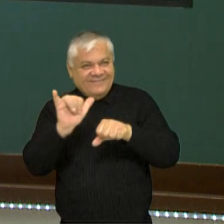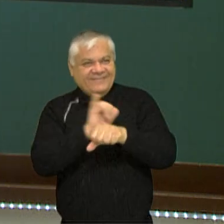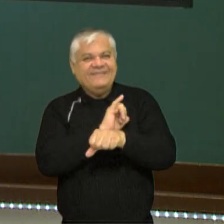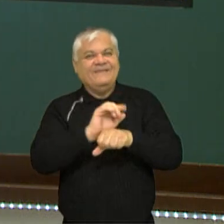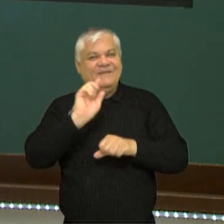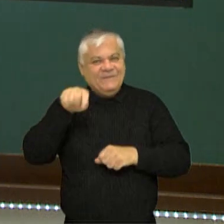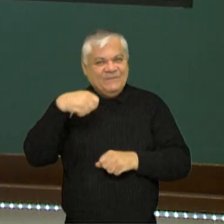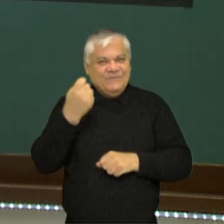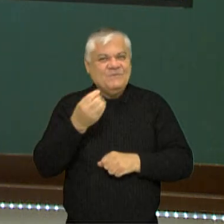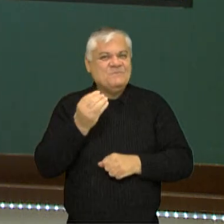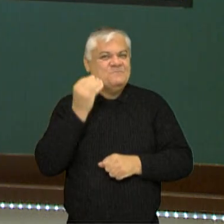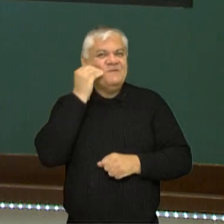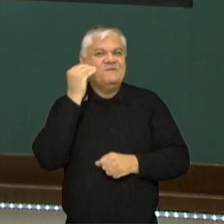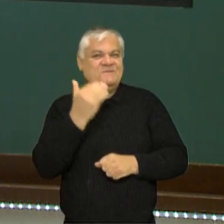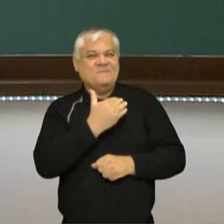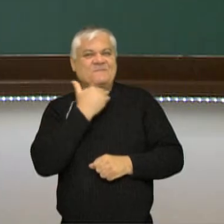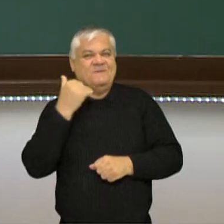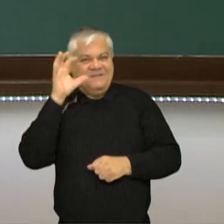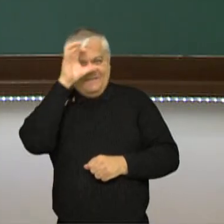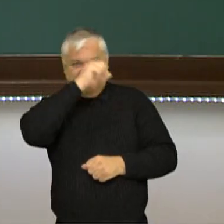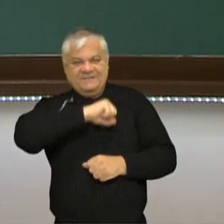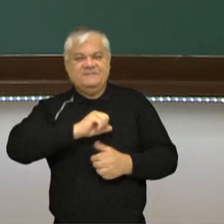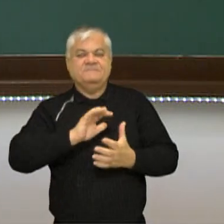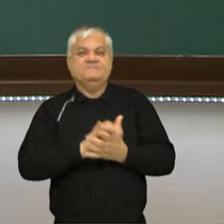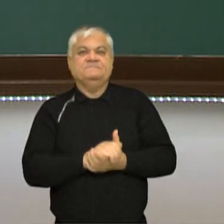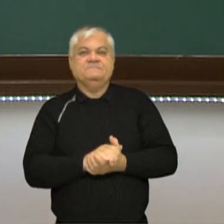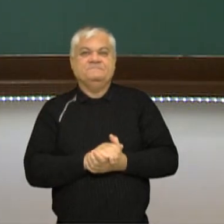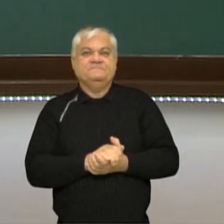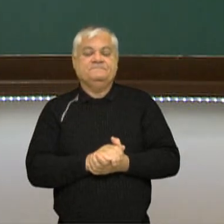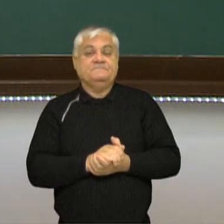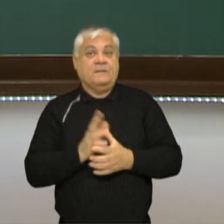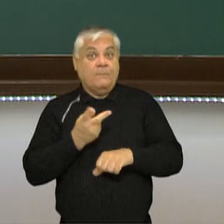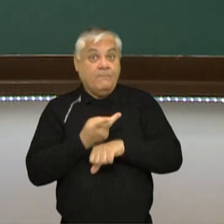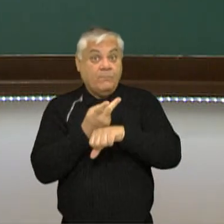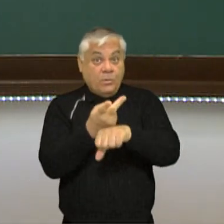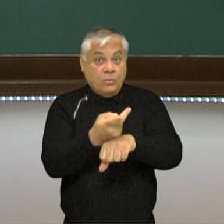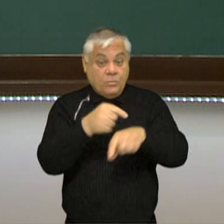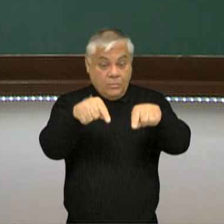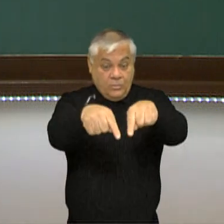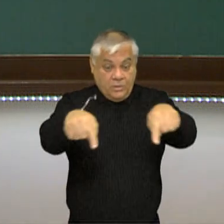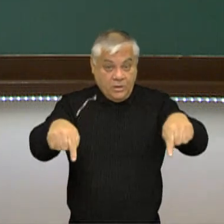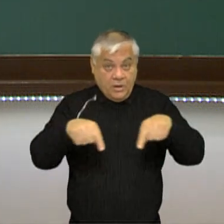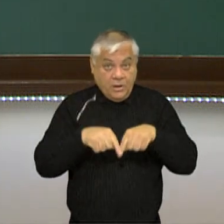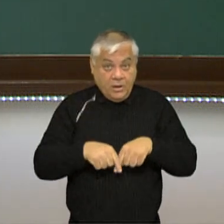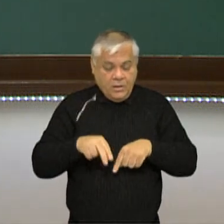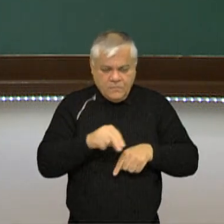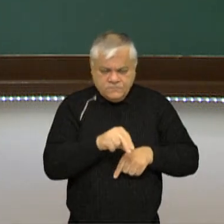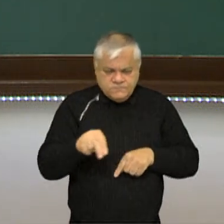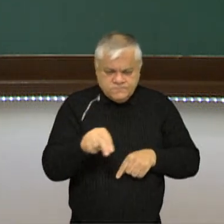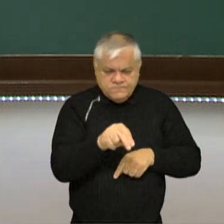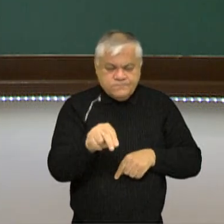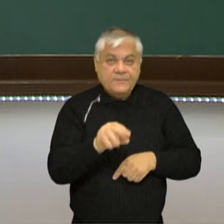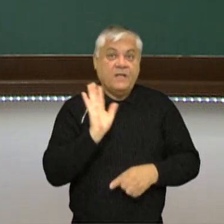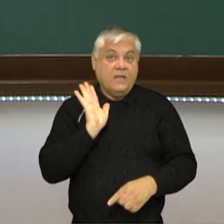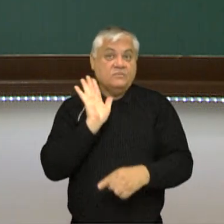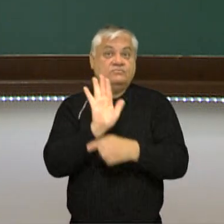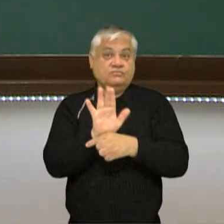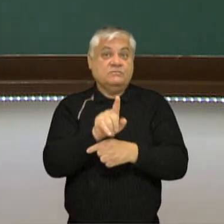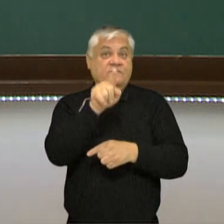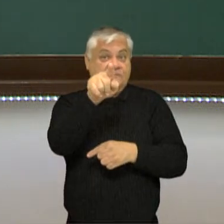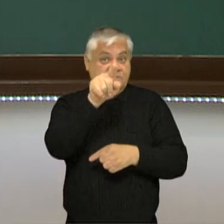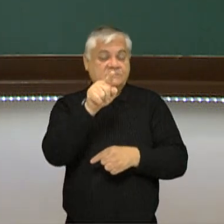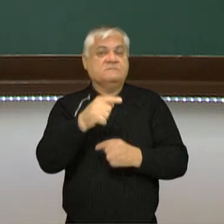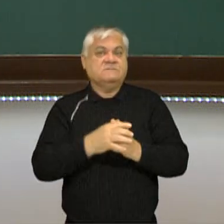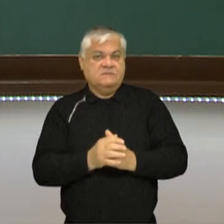de checkmate para vocês aprenderem, tá bom? Busque no tabuleiro essas posições, isso vai ajudar muito no seu